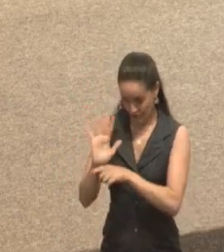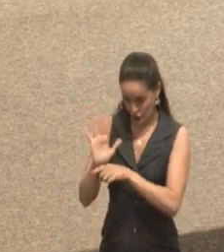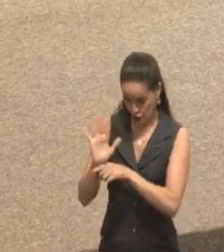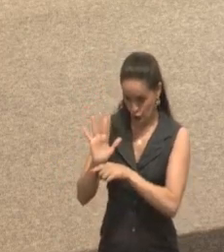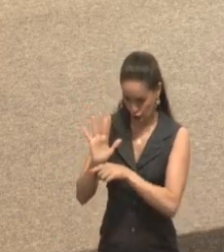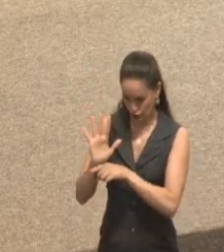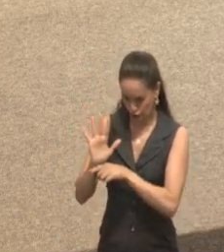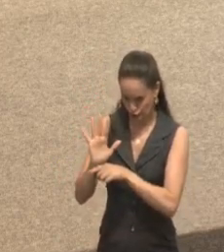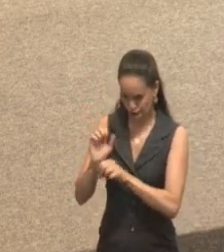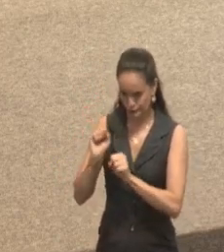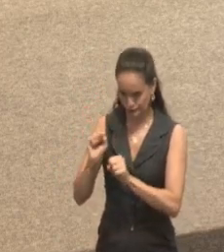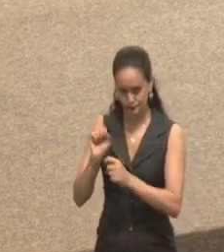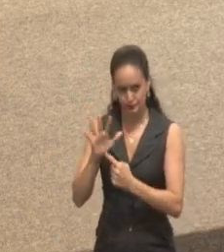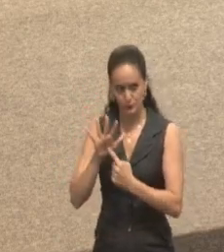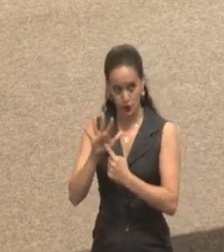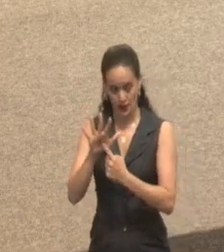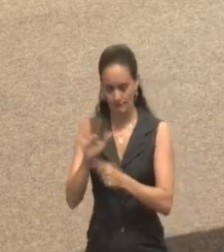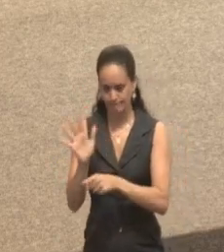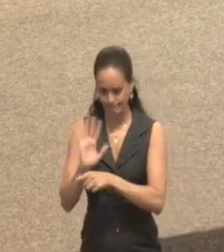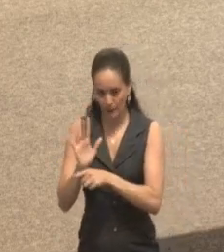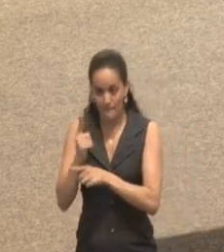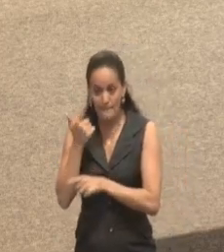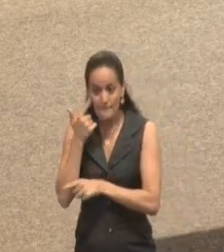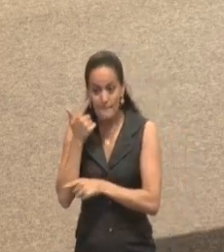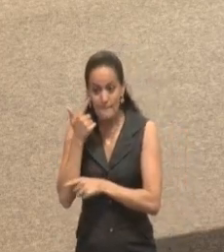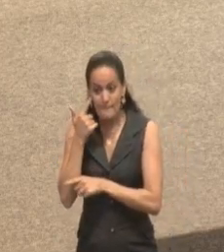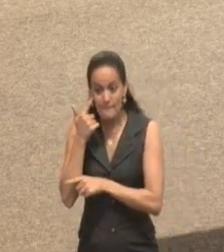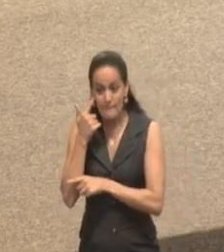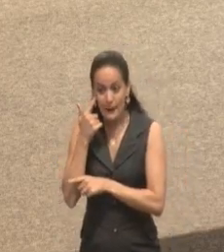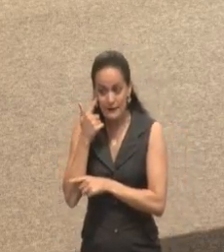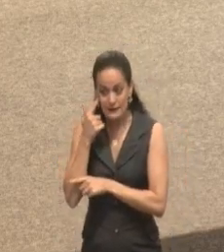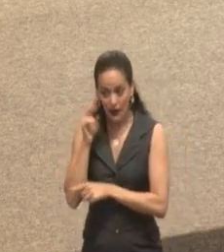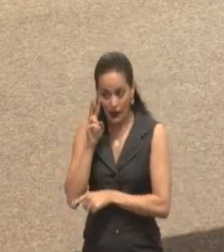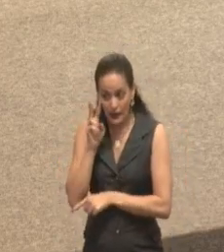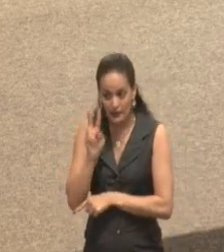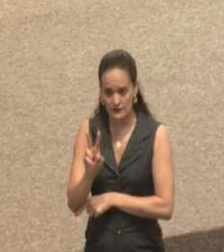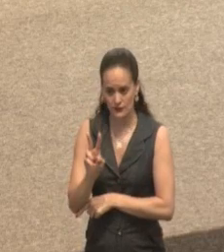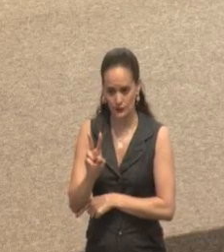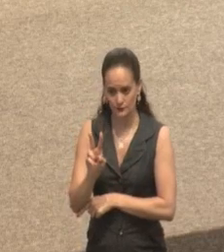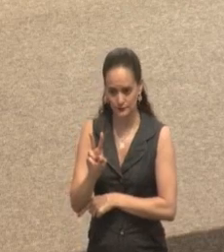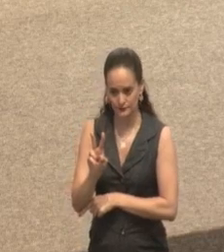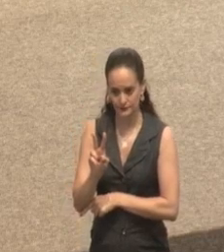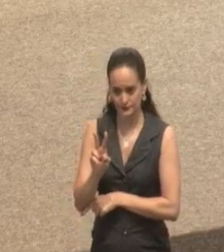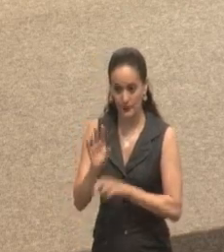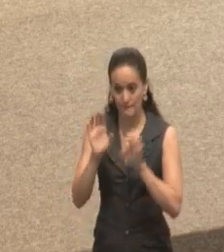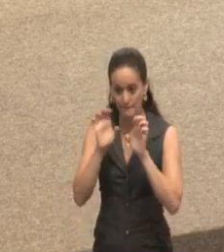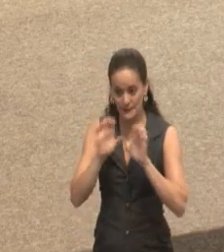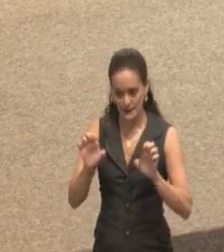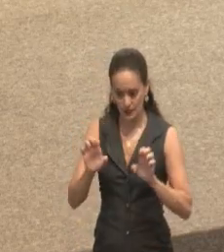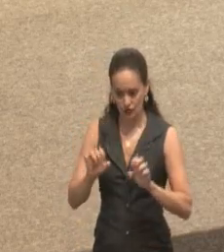A equipe pode soltar. Preste atenção na mensagem deste vídeo.